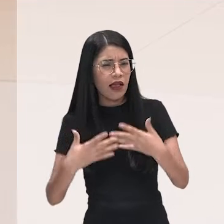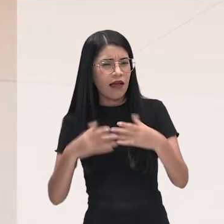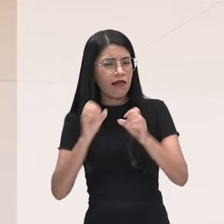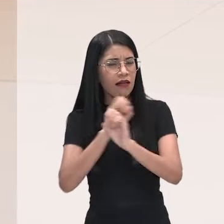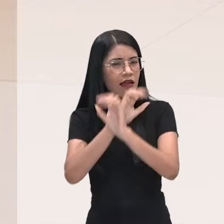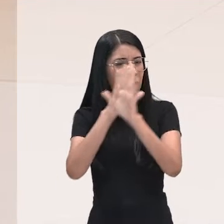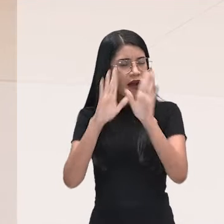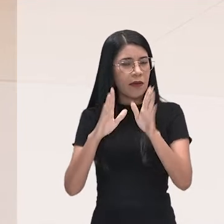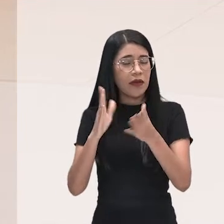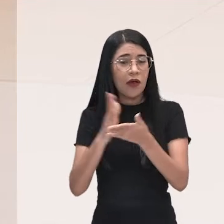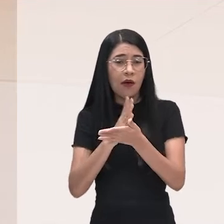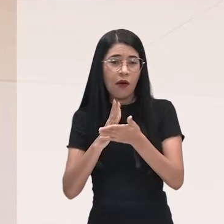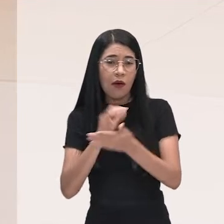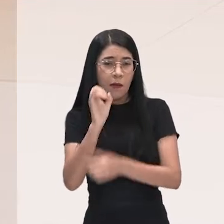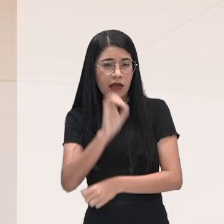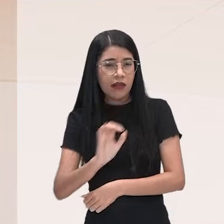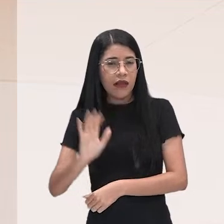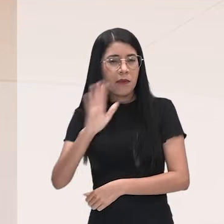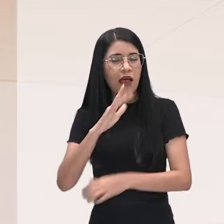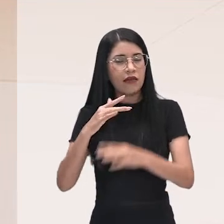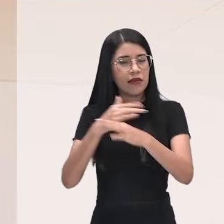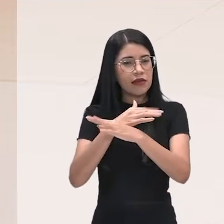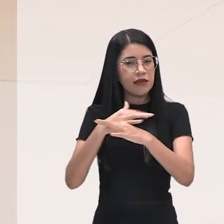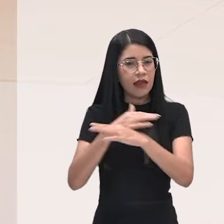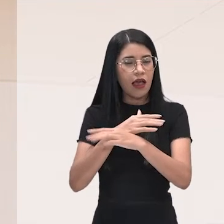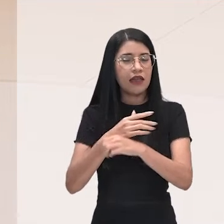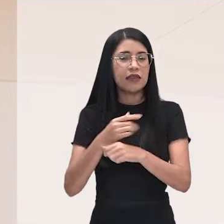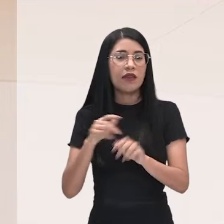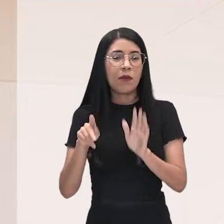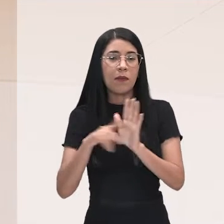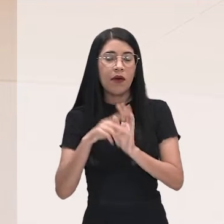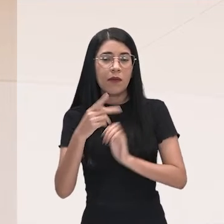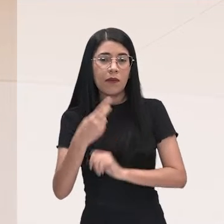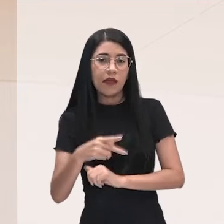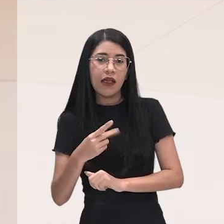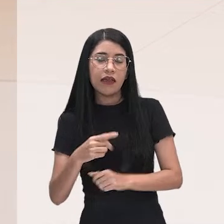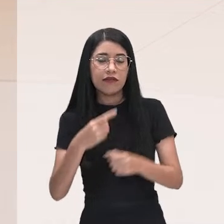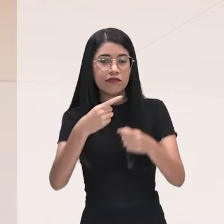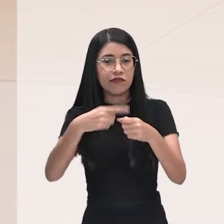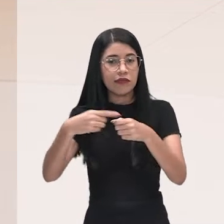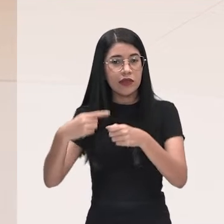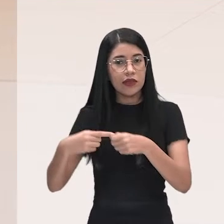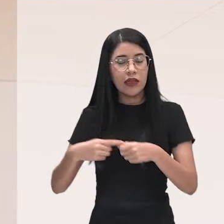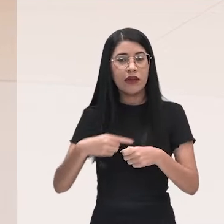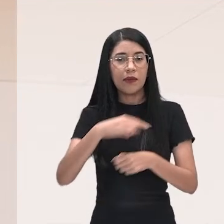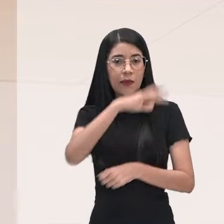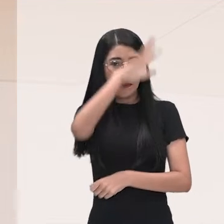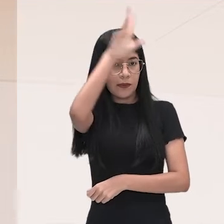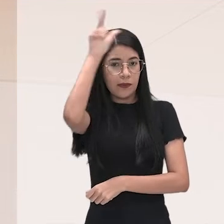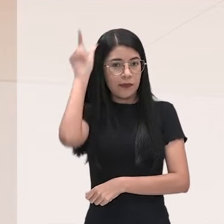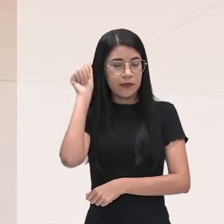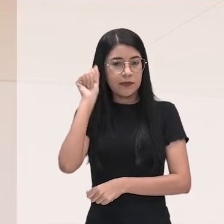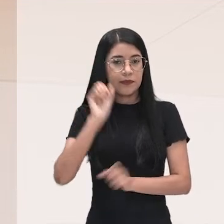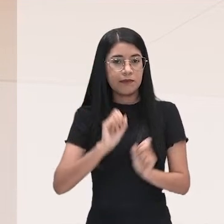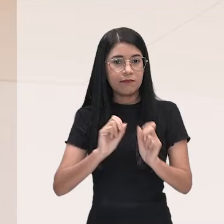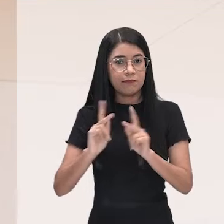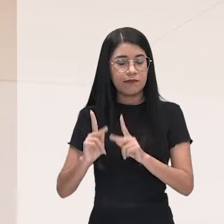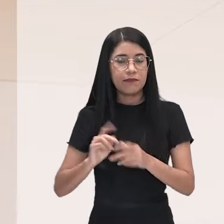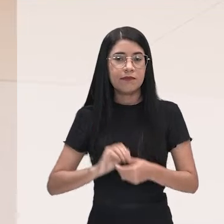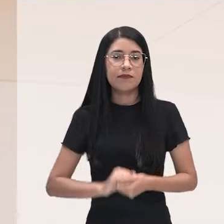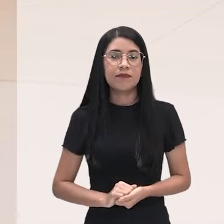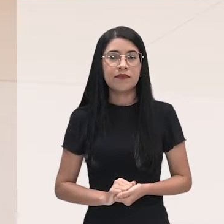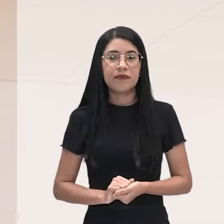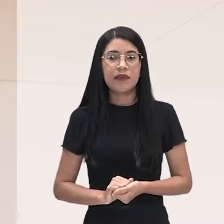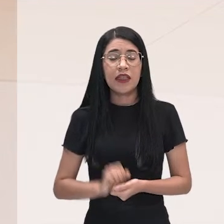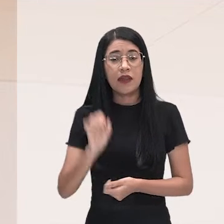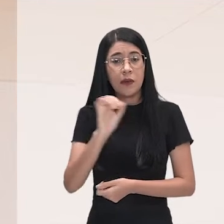aqui algumas imagens de cidades. Essas imagens são referentes de cidades do Amazonas, tá bom? Do estado do Amazonas.